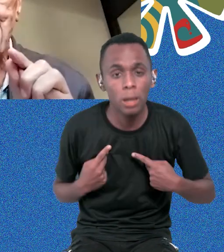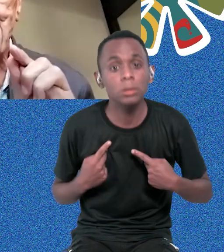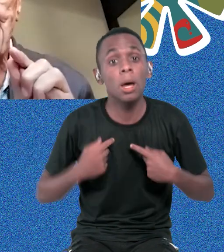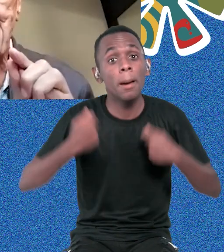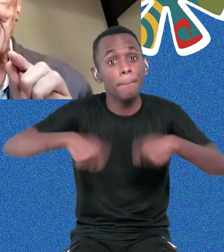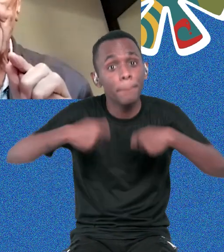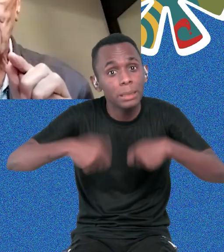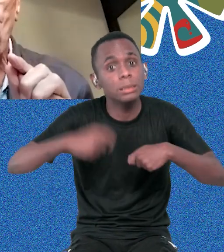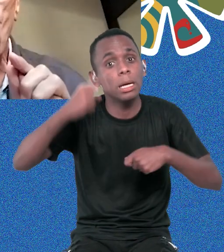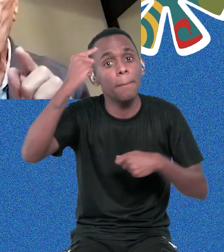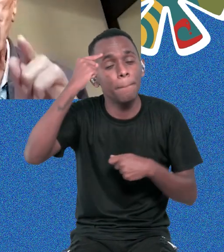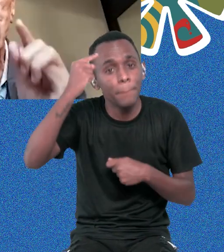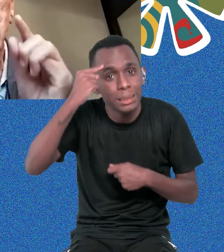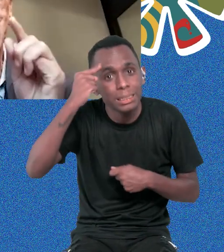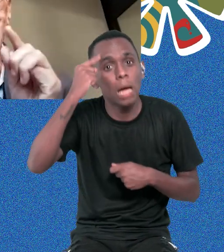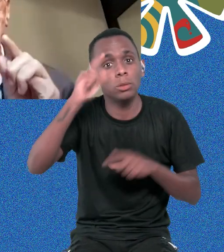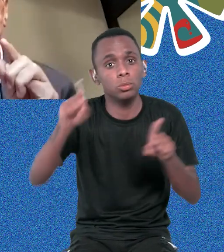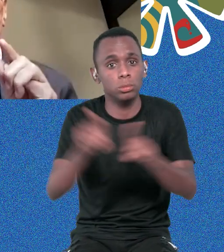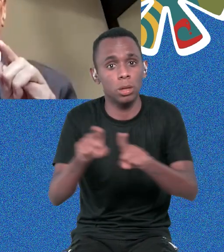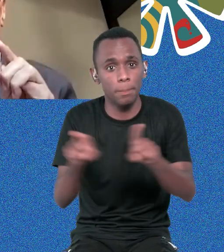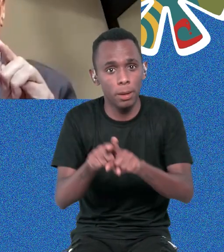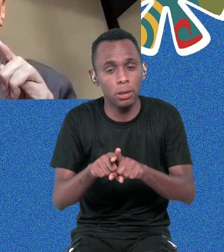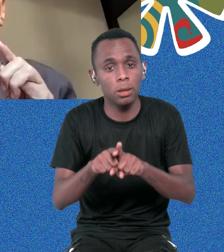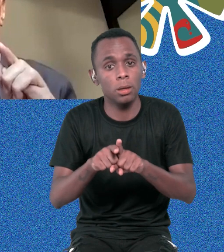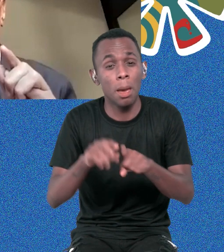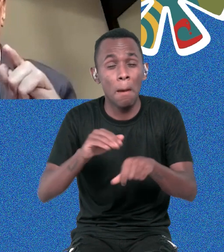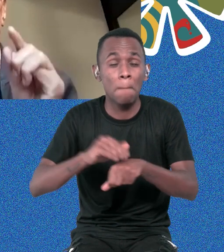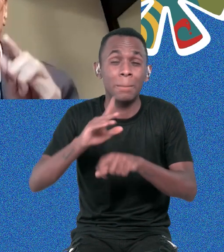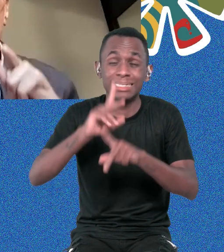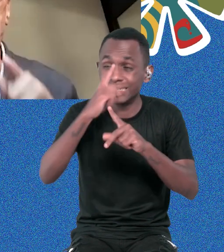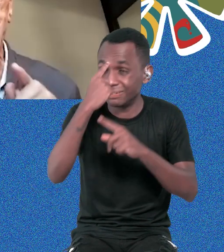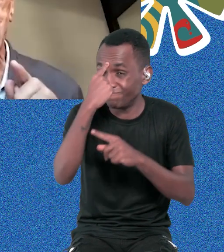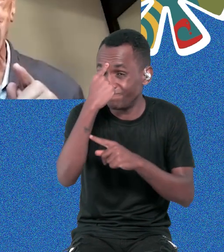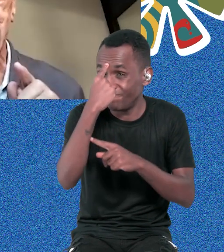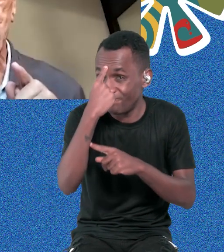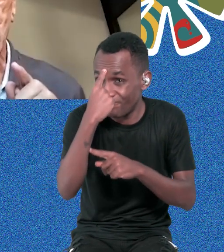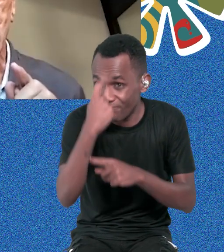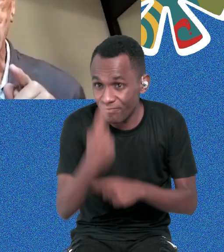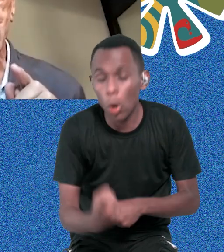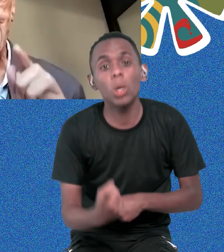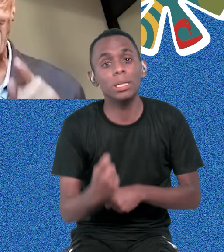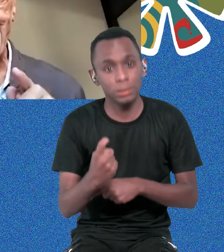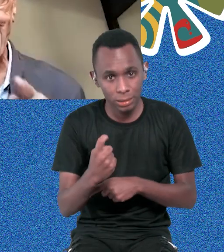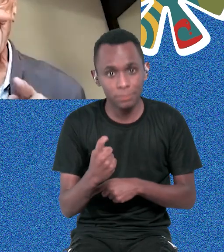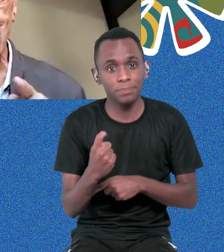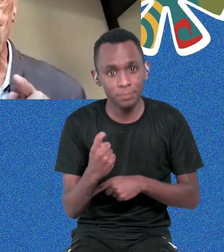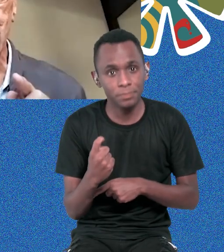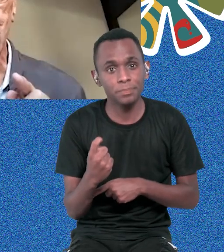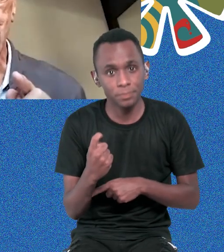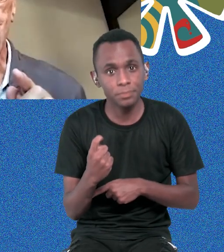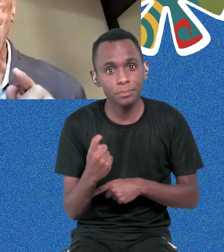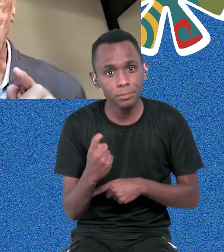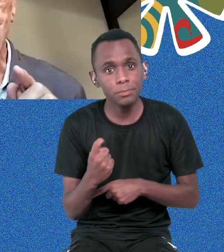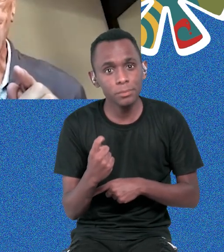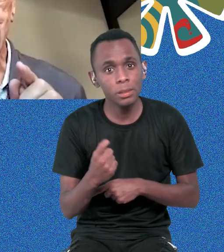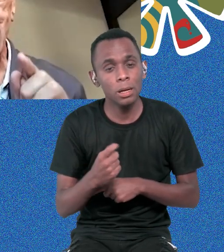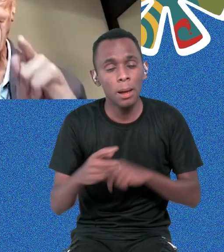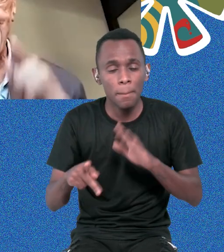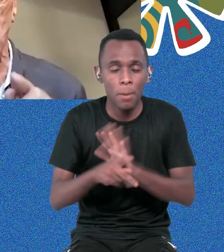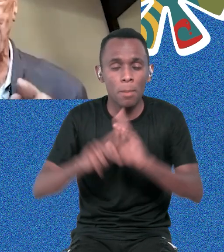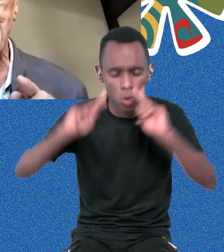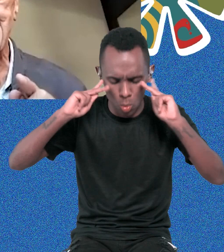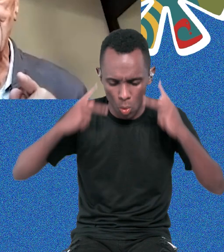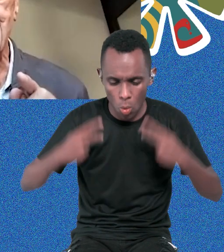que ser pensado como uma das matrizes mais violentas de segregação,